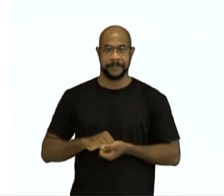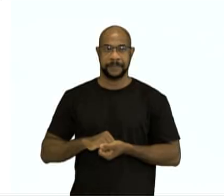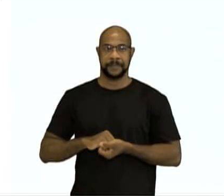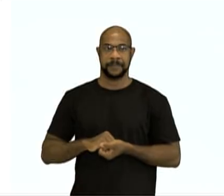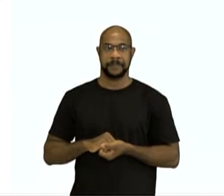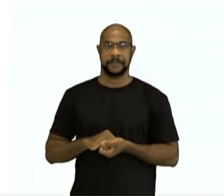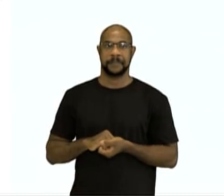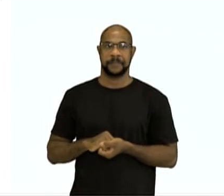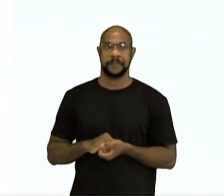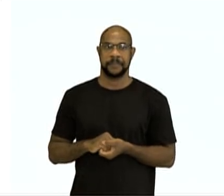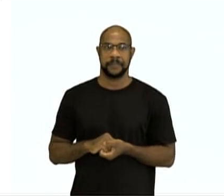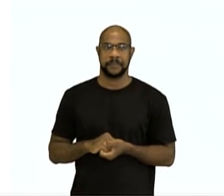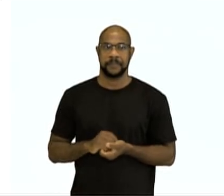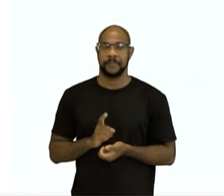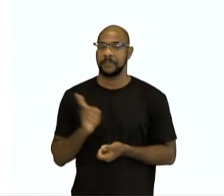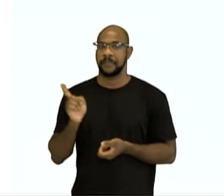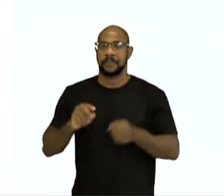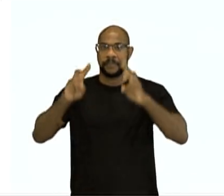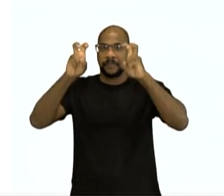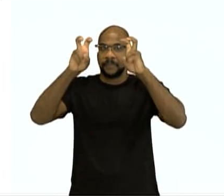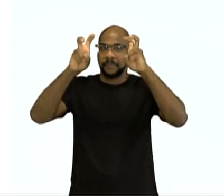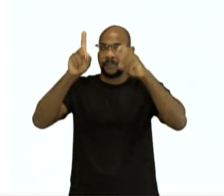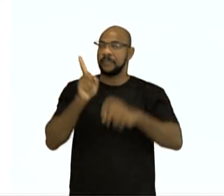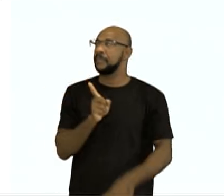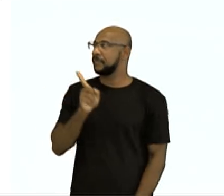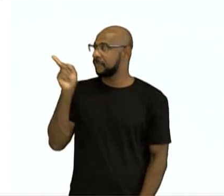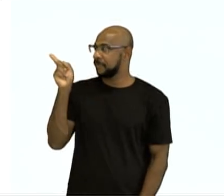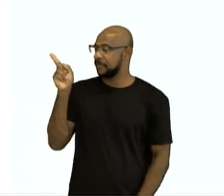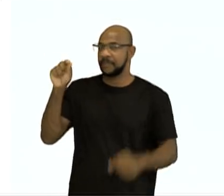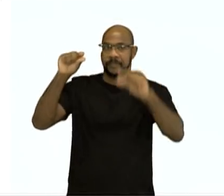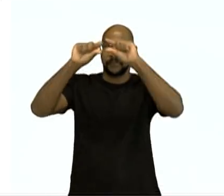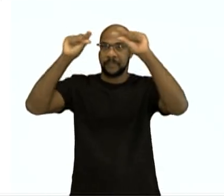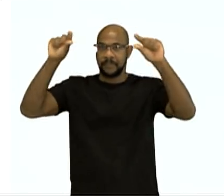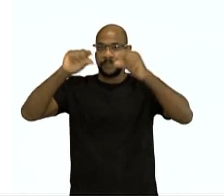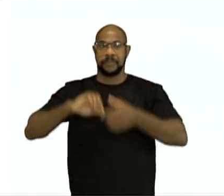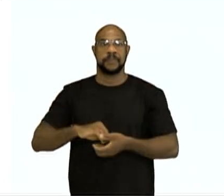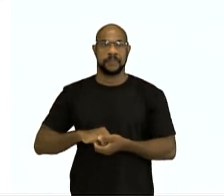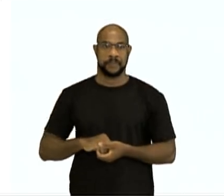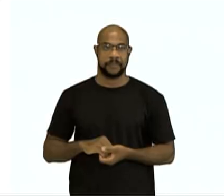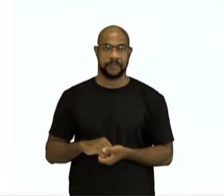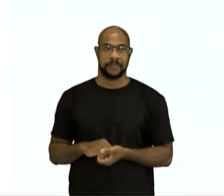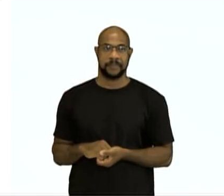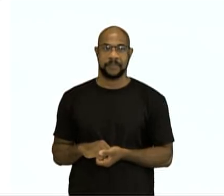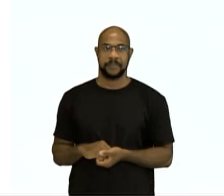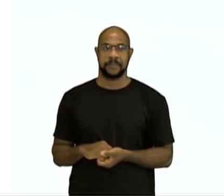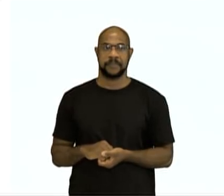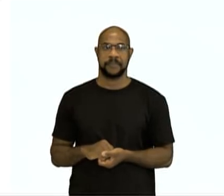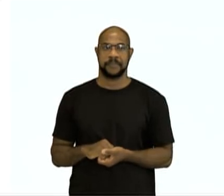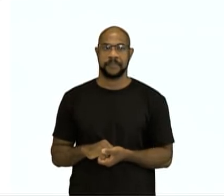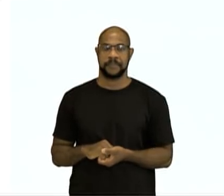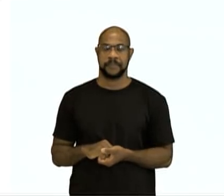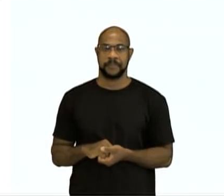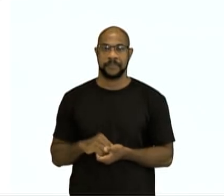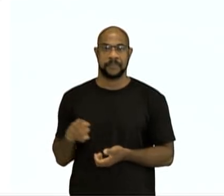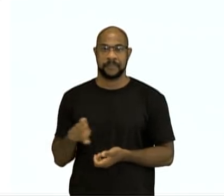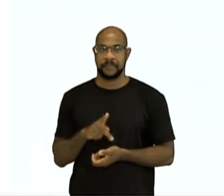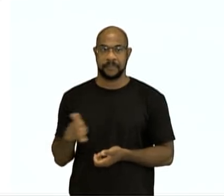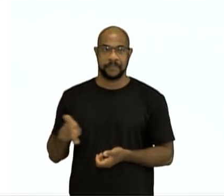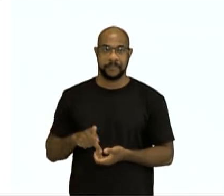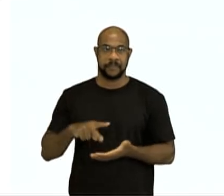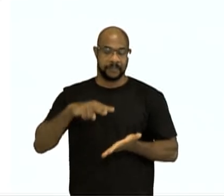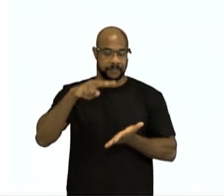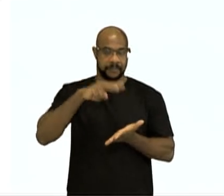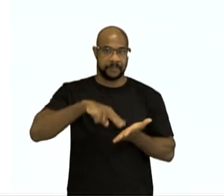Players. Então, esse é o título lá da nossa reportagem. E daí embaixo tinha, Observing players get